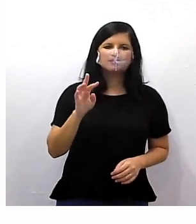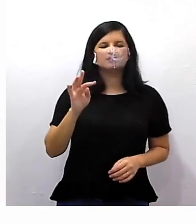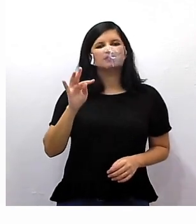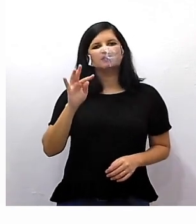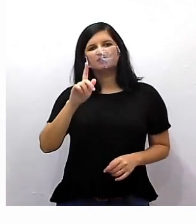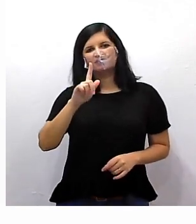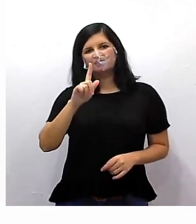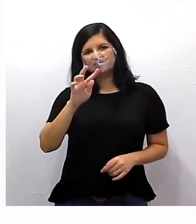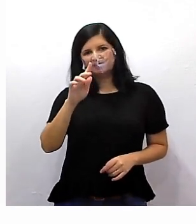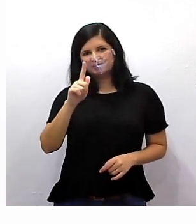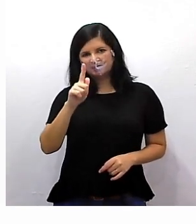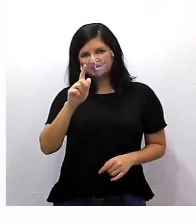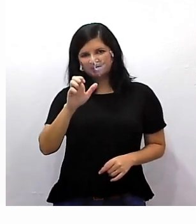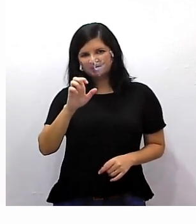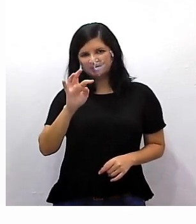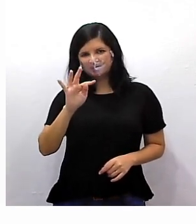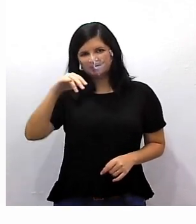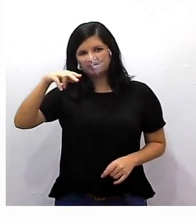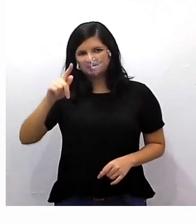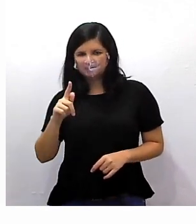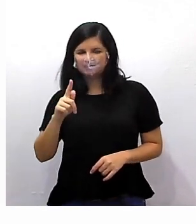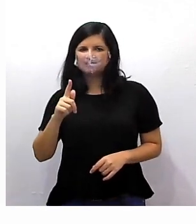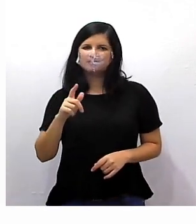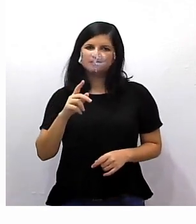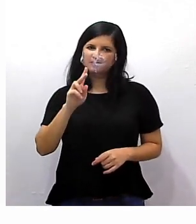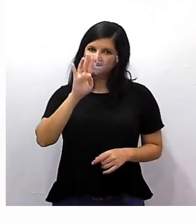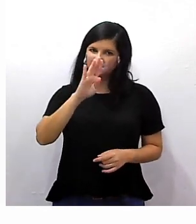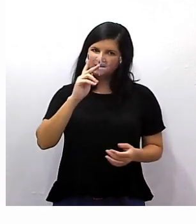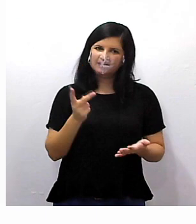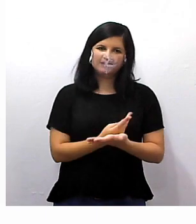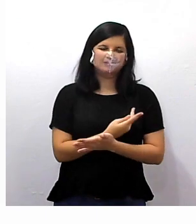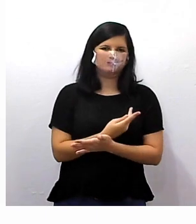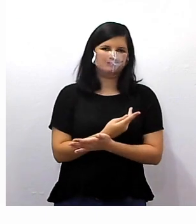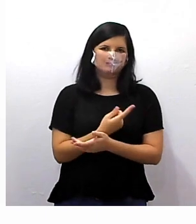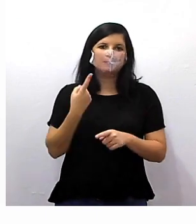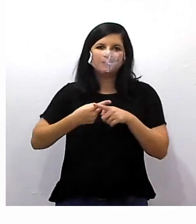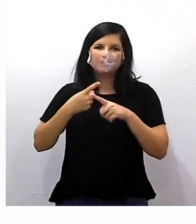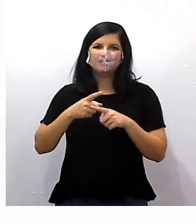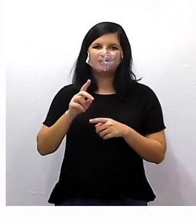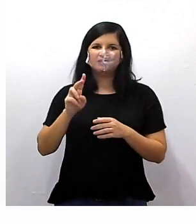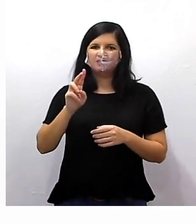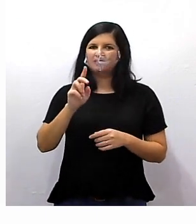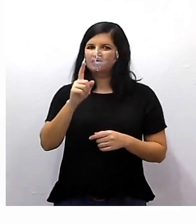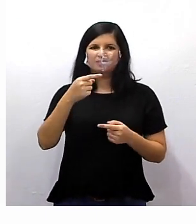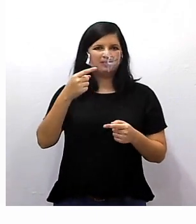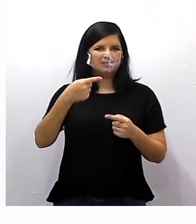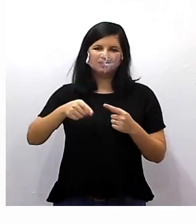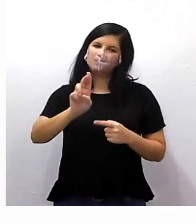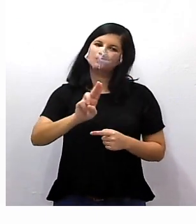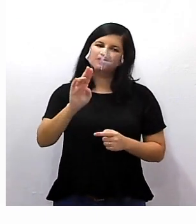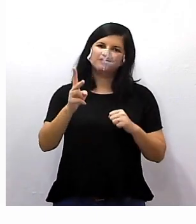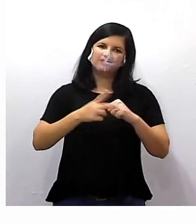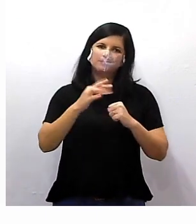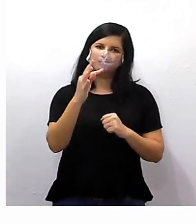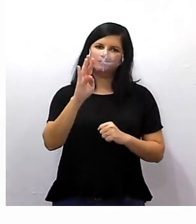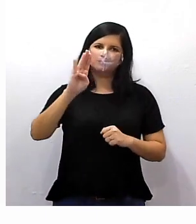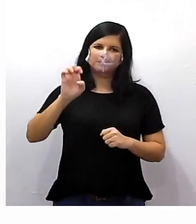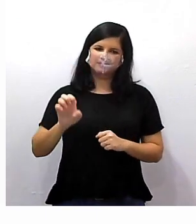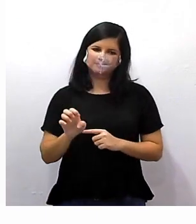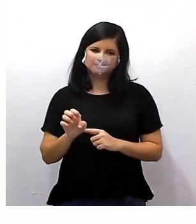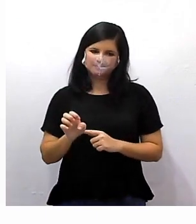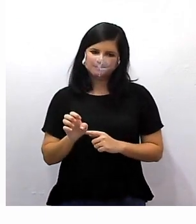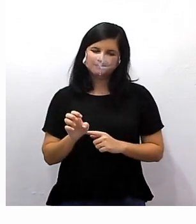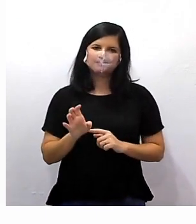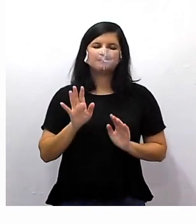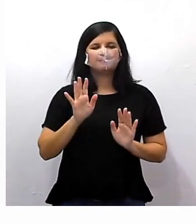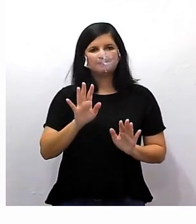up late in the morning. Na letra B, está errada, por quê? Porque a gente não está utilizando o verbo to be, tá? Então, se a gente não está